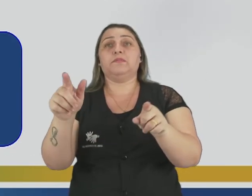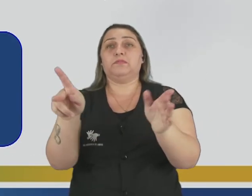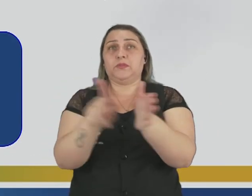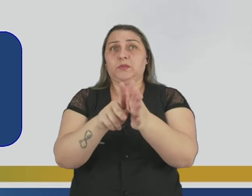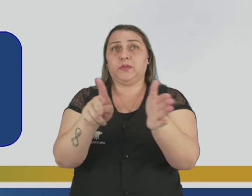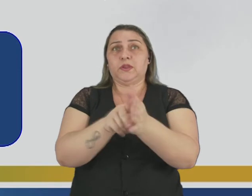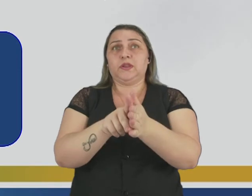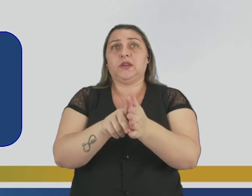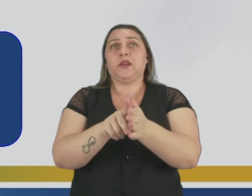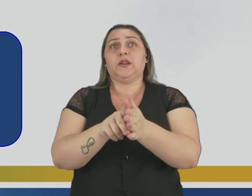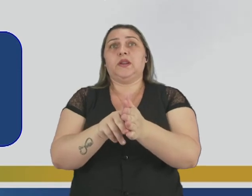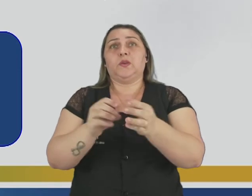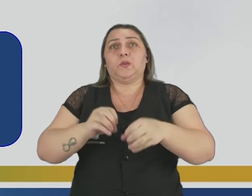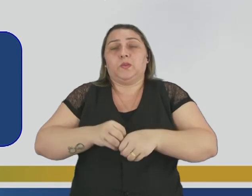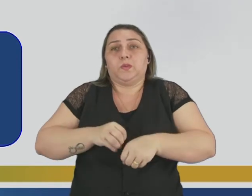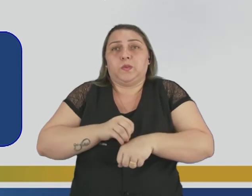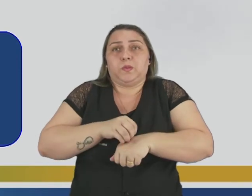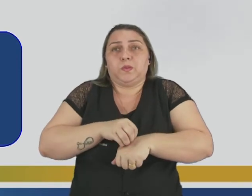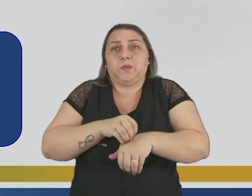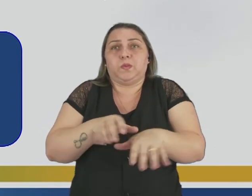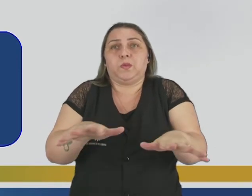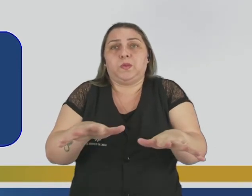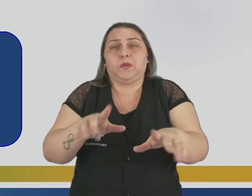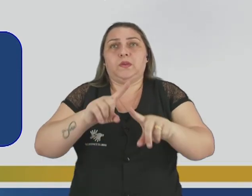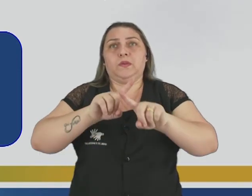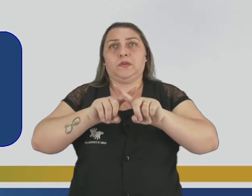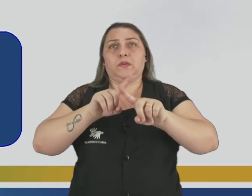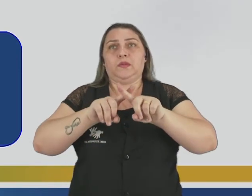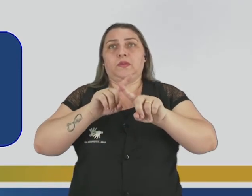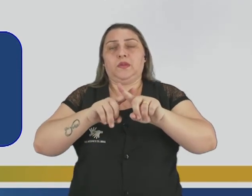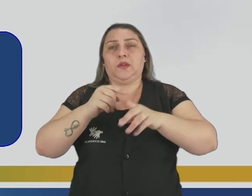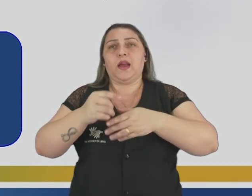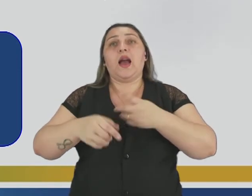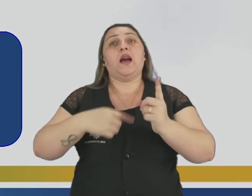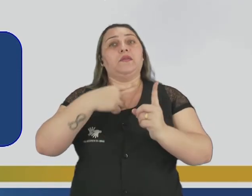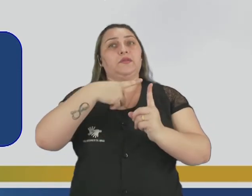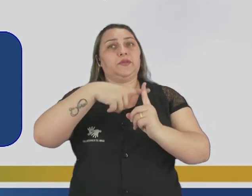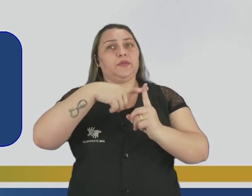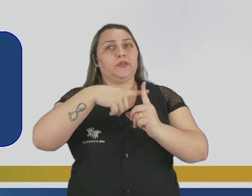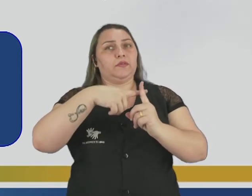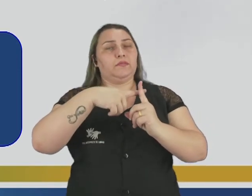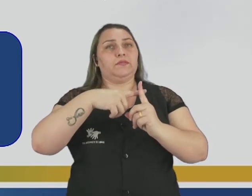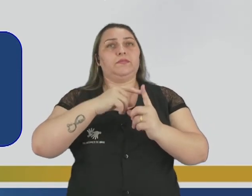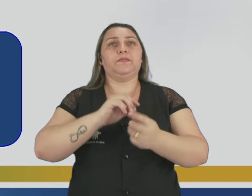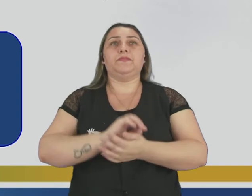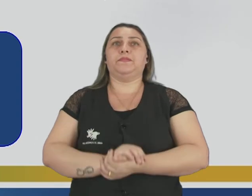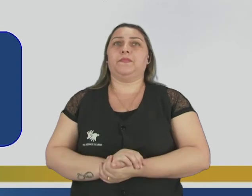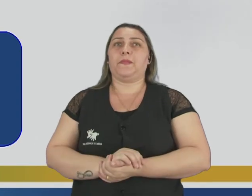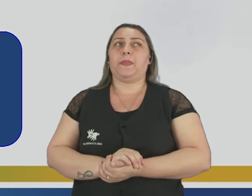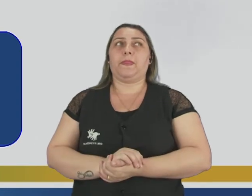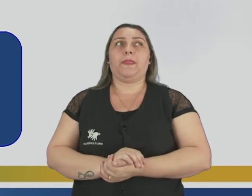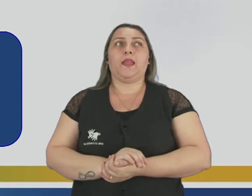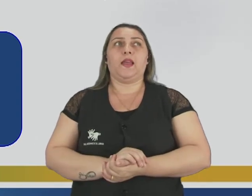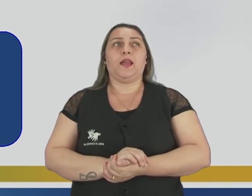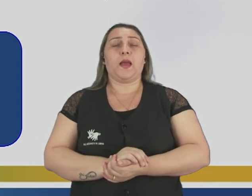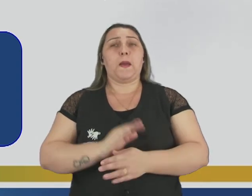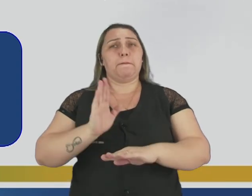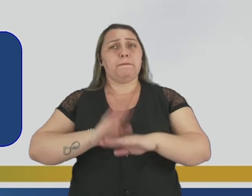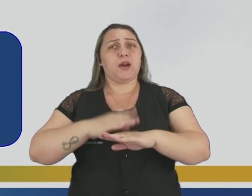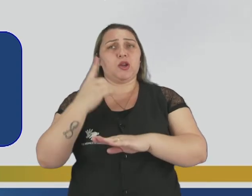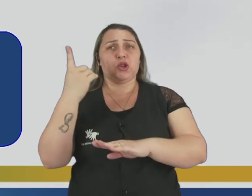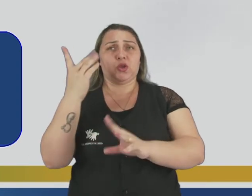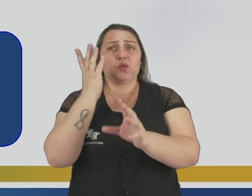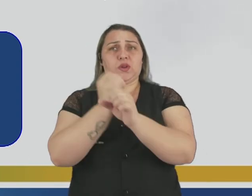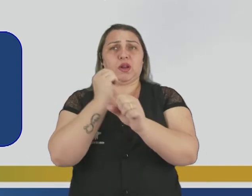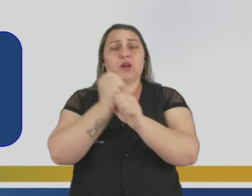propriedade, é a propriedade distributiva da multiplicação em relação à adição. Aqui eu vou ter mais de um